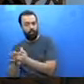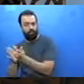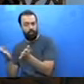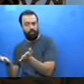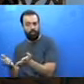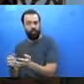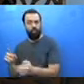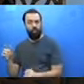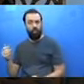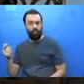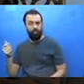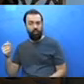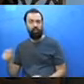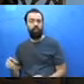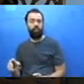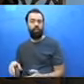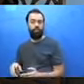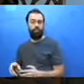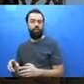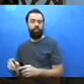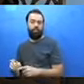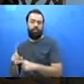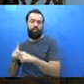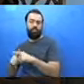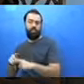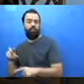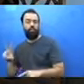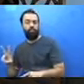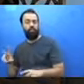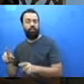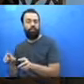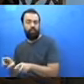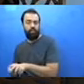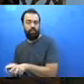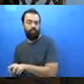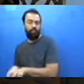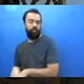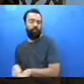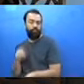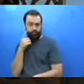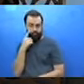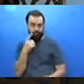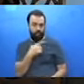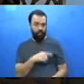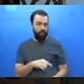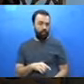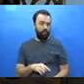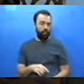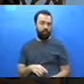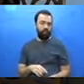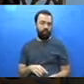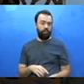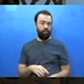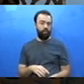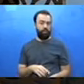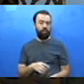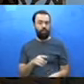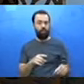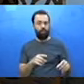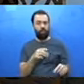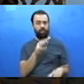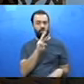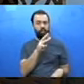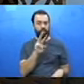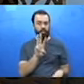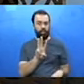o valor também vai aumentar. Olha lá, 16. Então, 3 vezes 3, né,